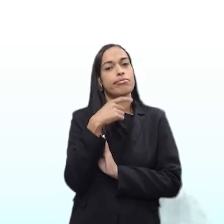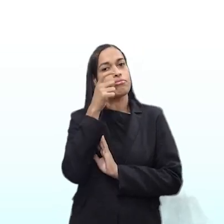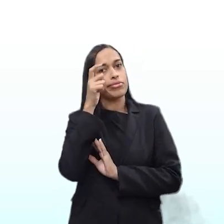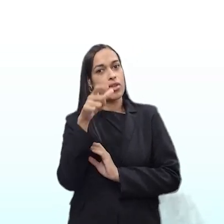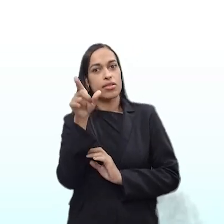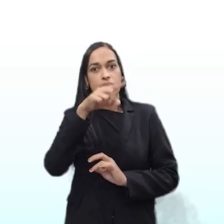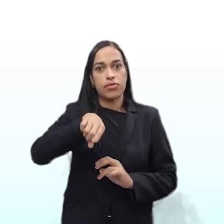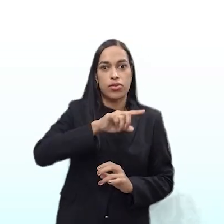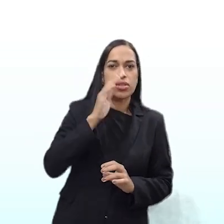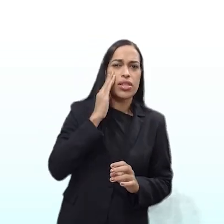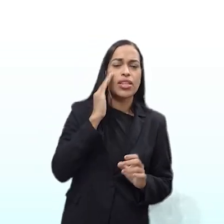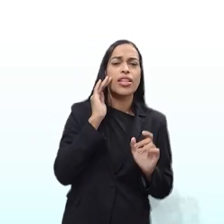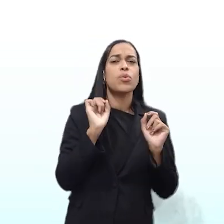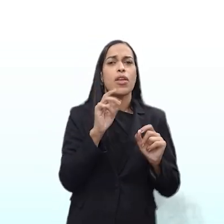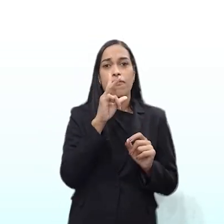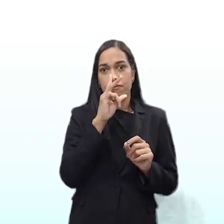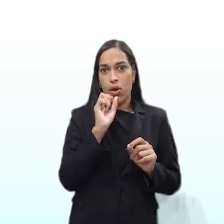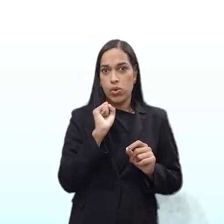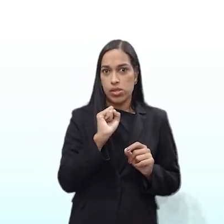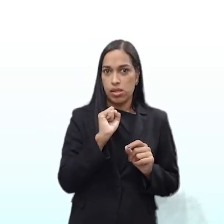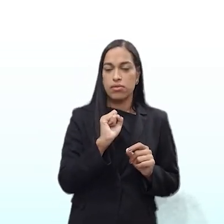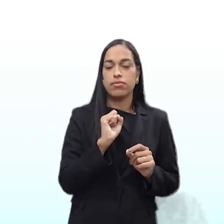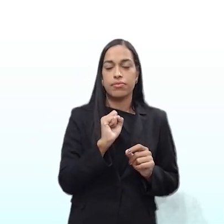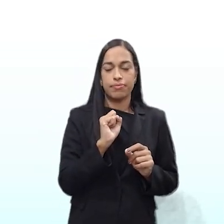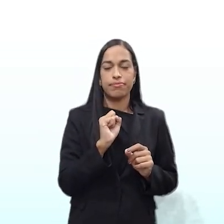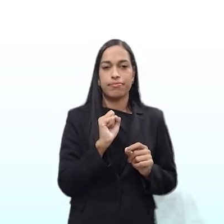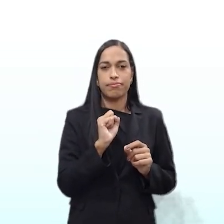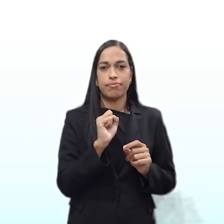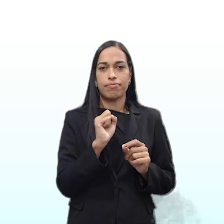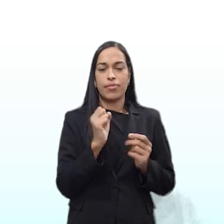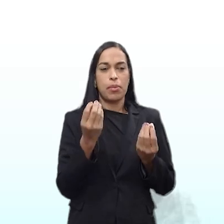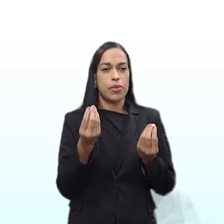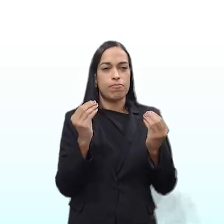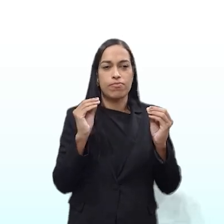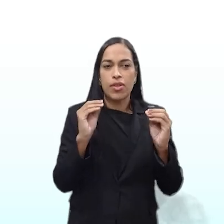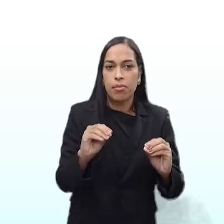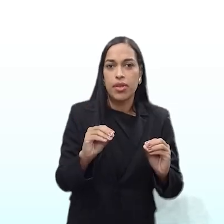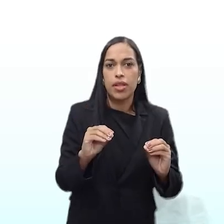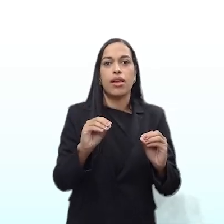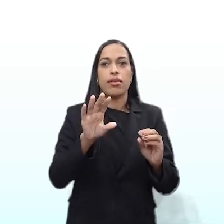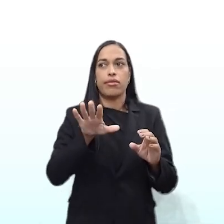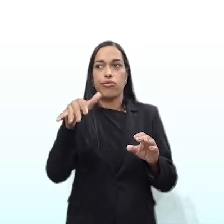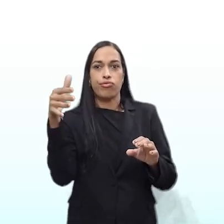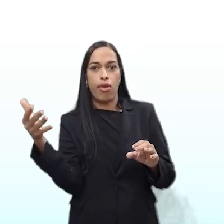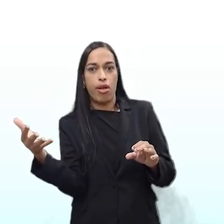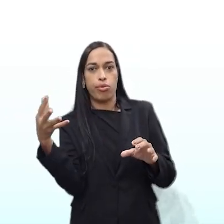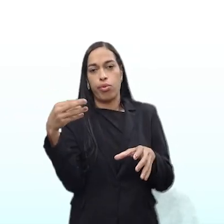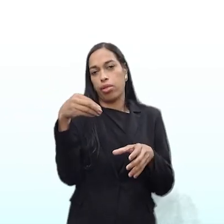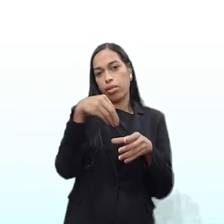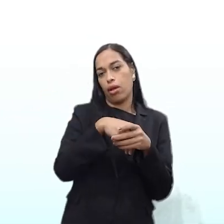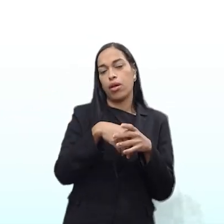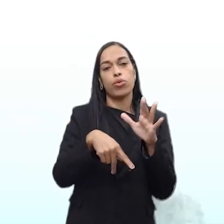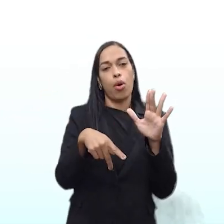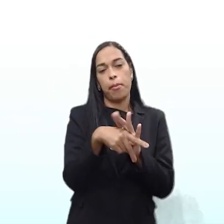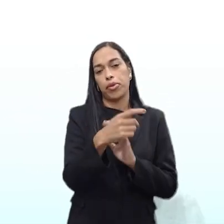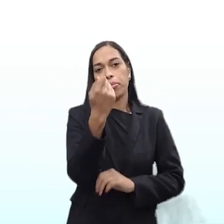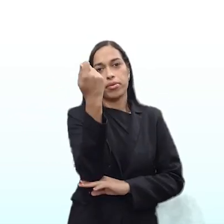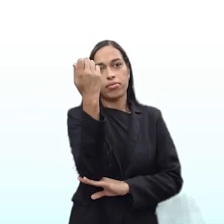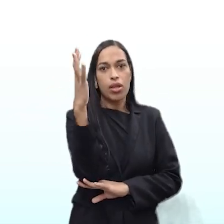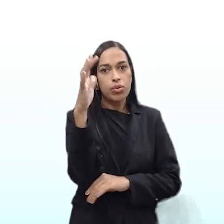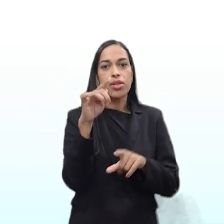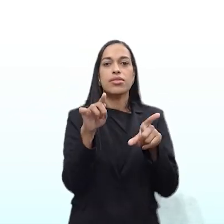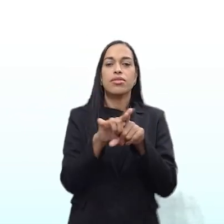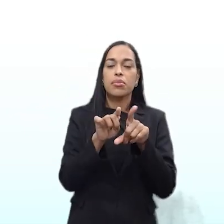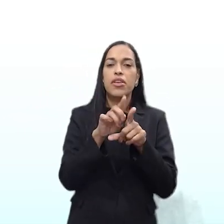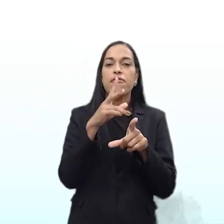você entenda que forças elas podem ser aplicadas tanto por um agente externo e interno, como também a própria natureza aplicando